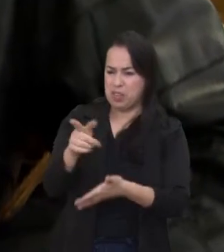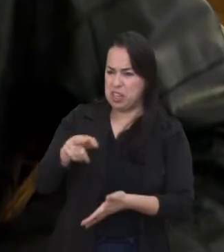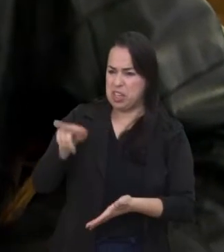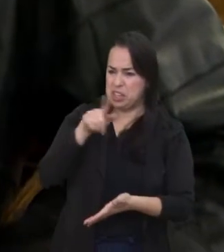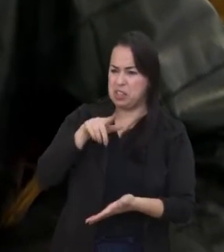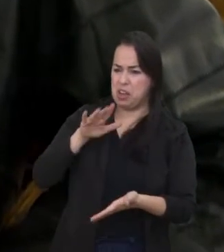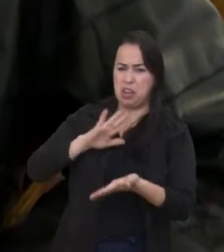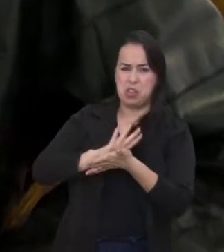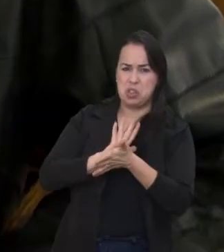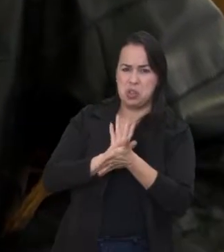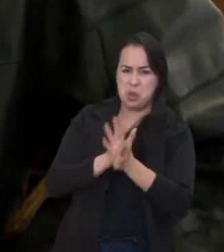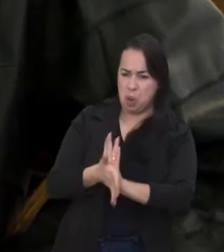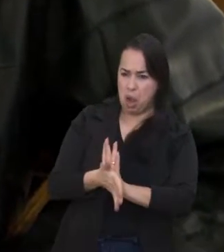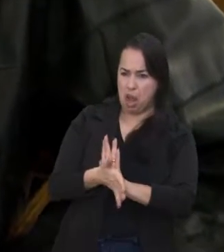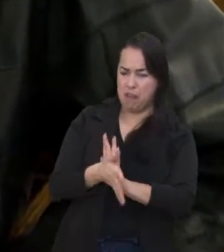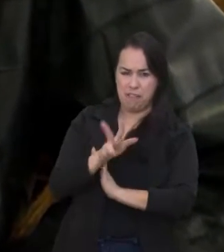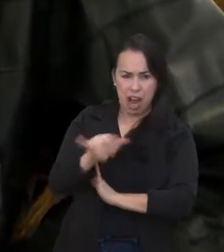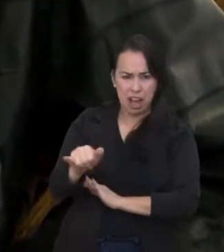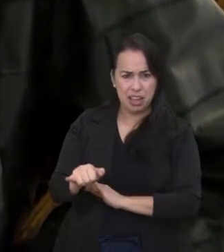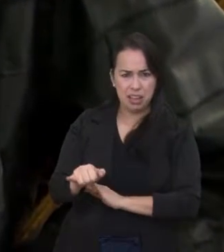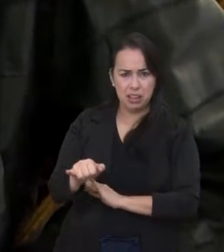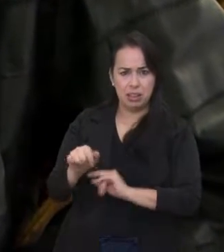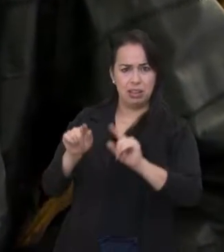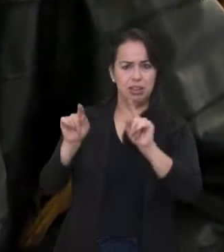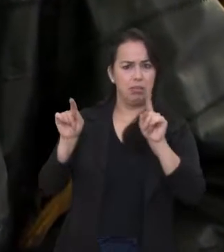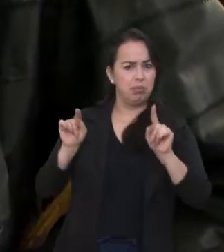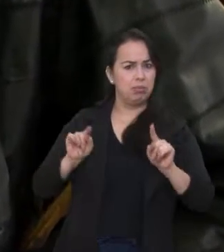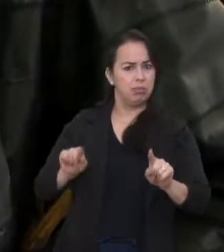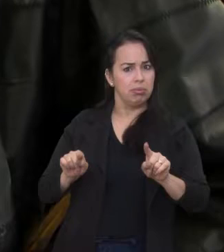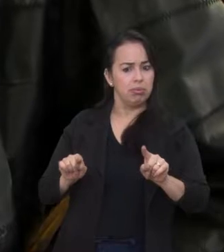vão estragar.